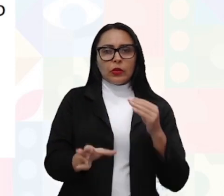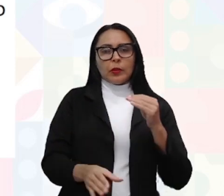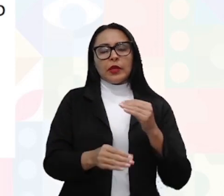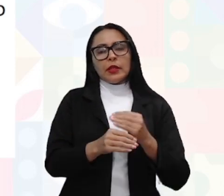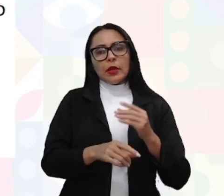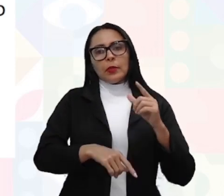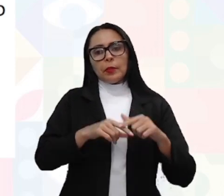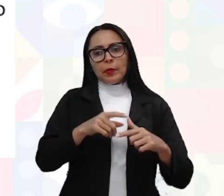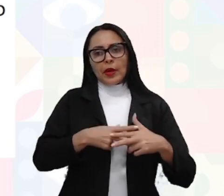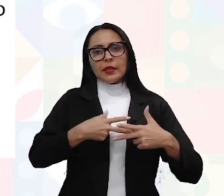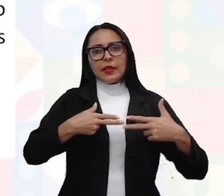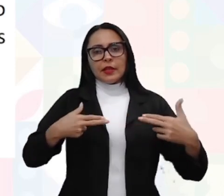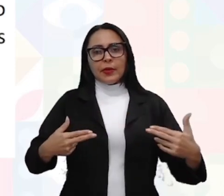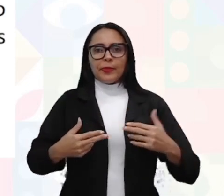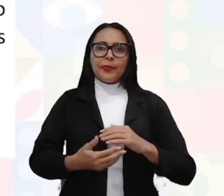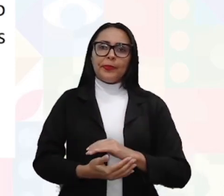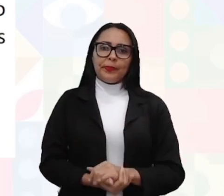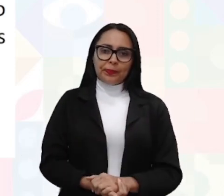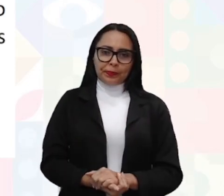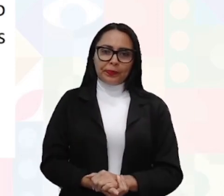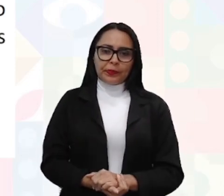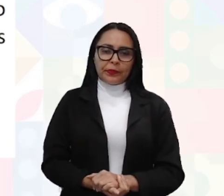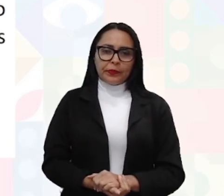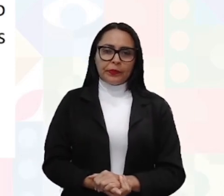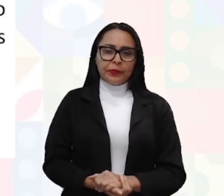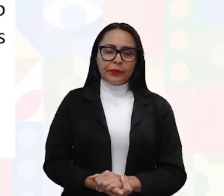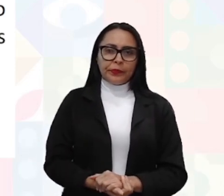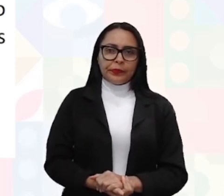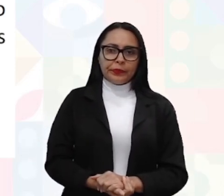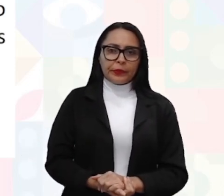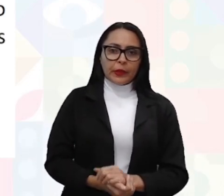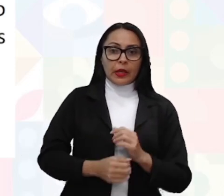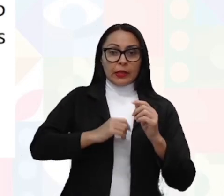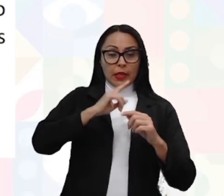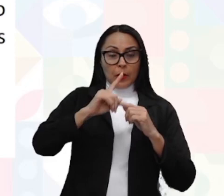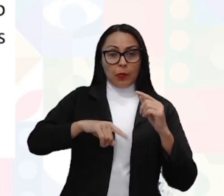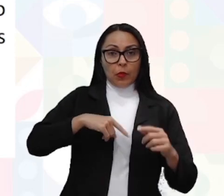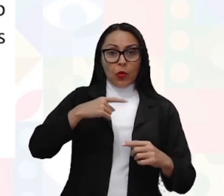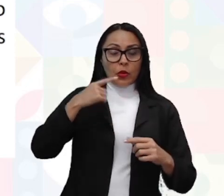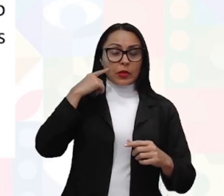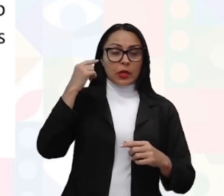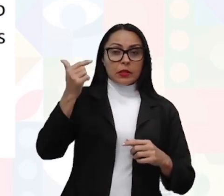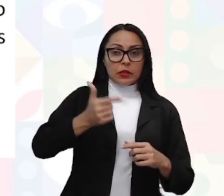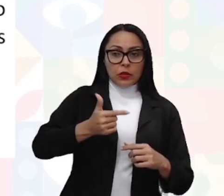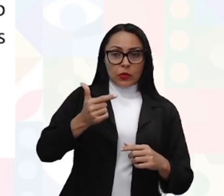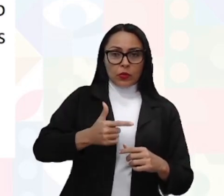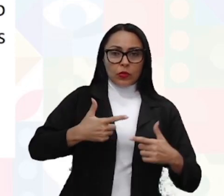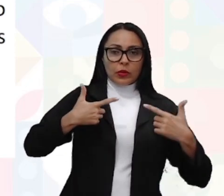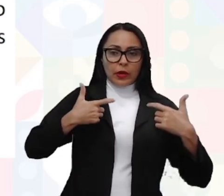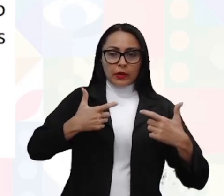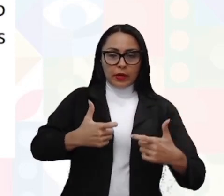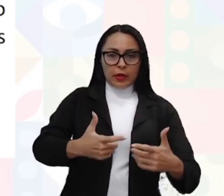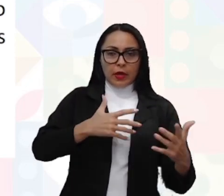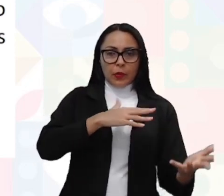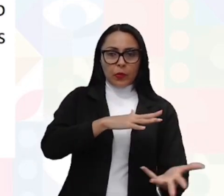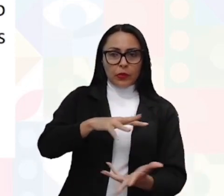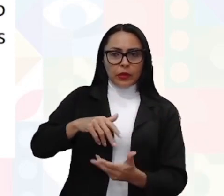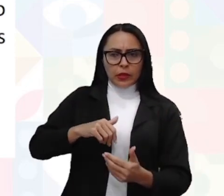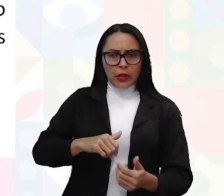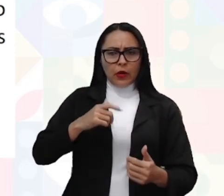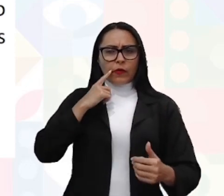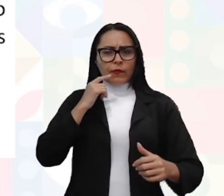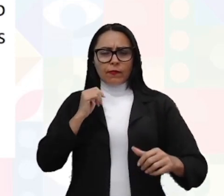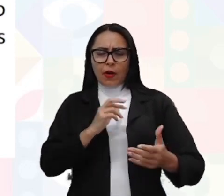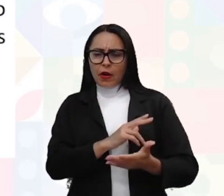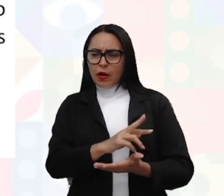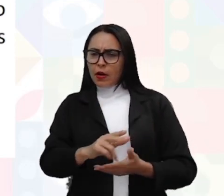dos materiais e de serviços. Bom, logo após a Segunda Guerra Mundial, muitas transformações foram exigidas